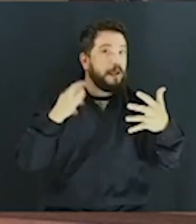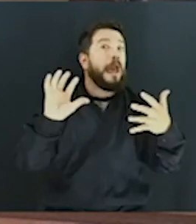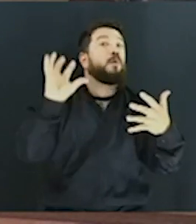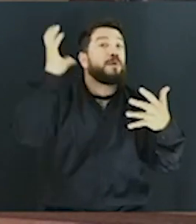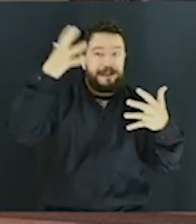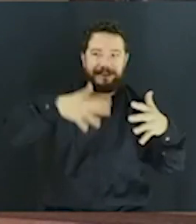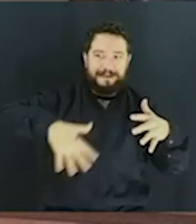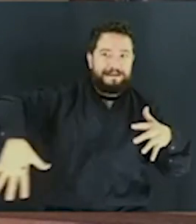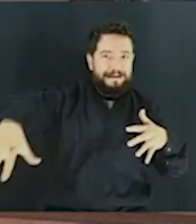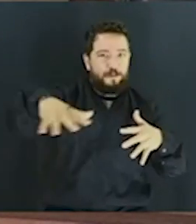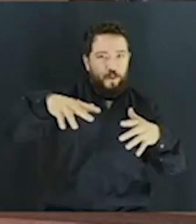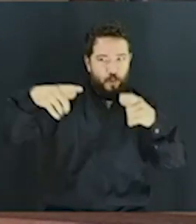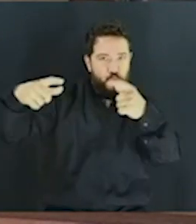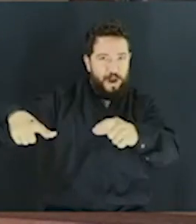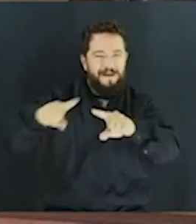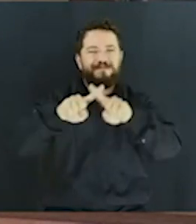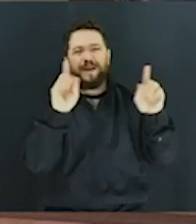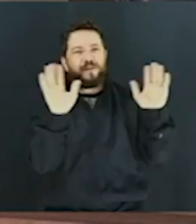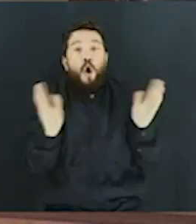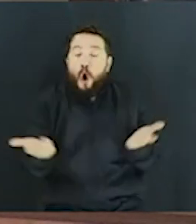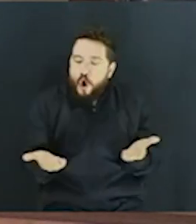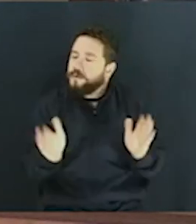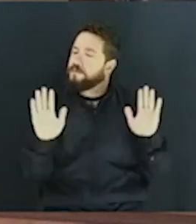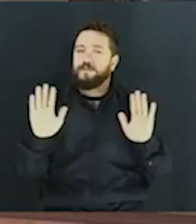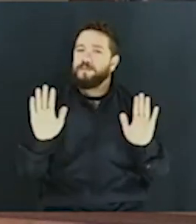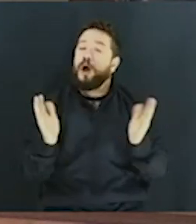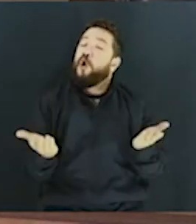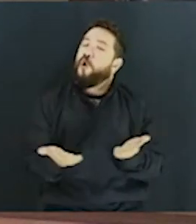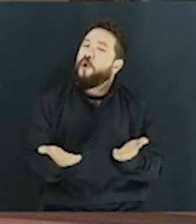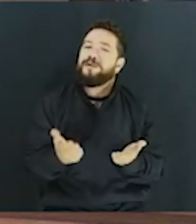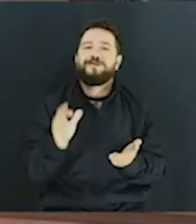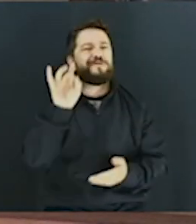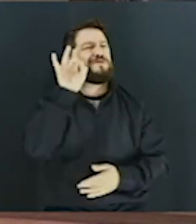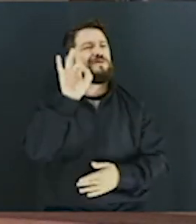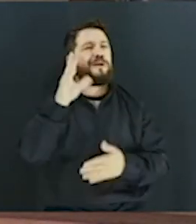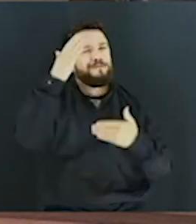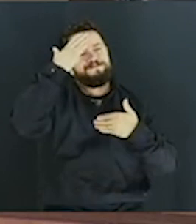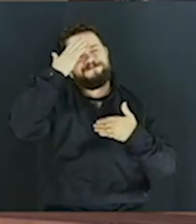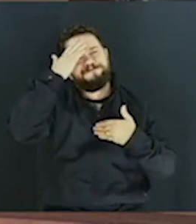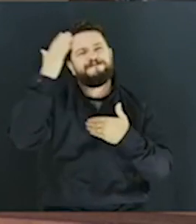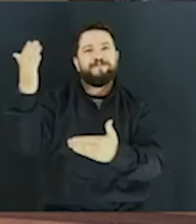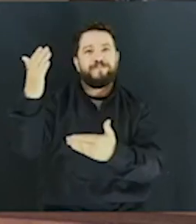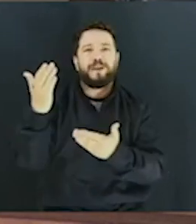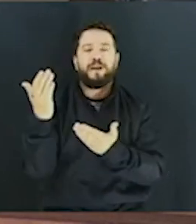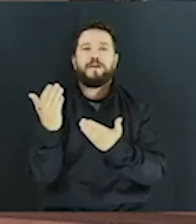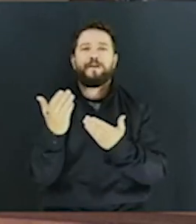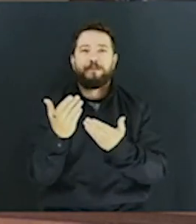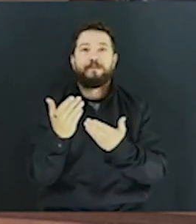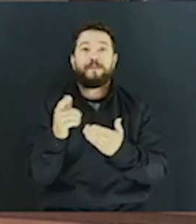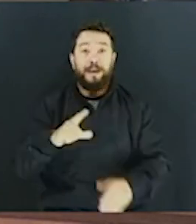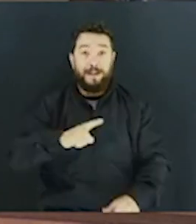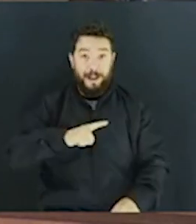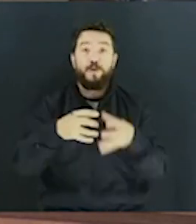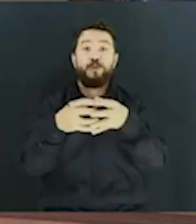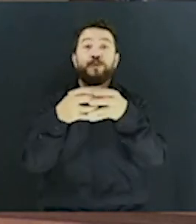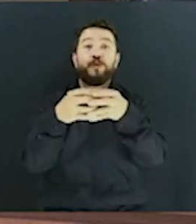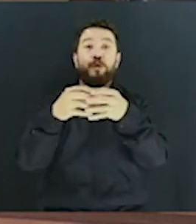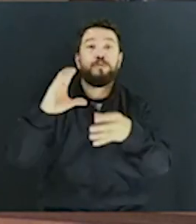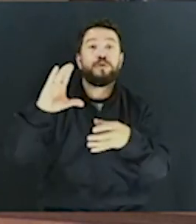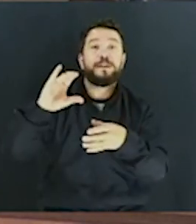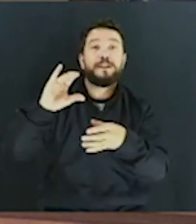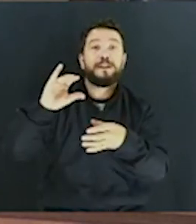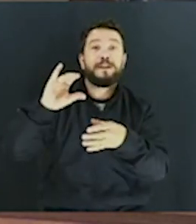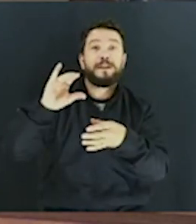contribuíram. Tem uma galera jovem... lá do SIC, o pessoal do Tabernáculo de